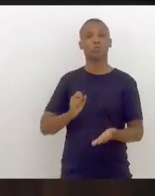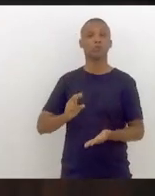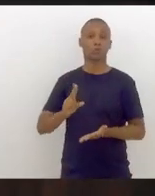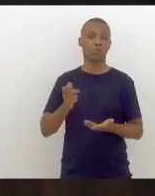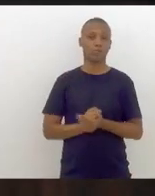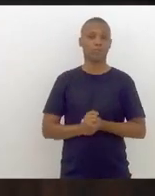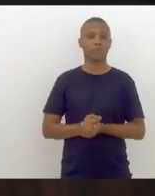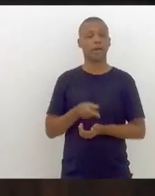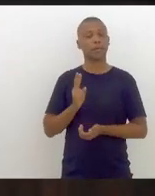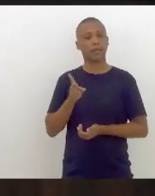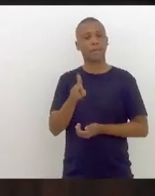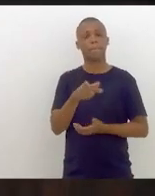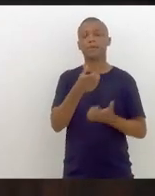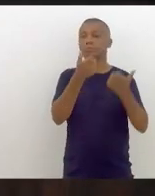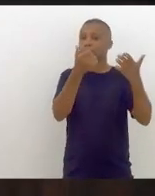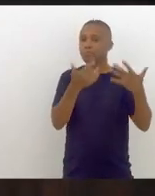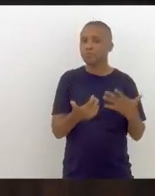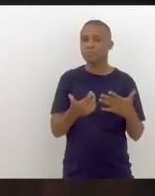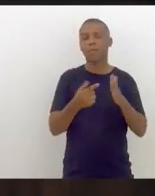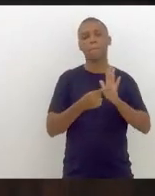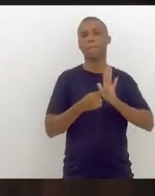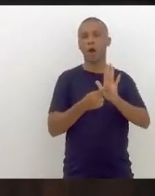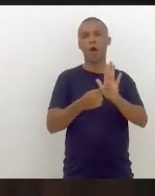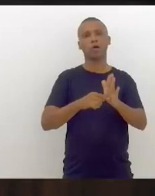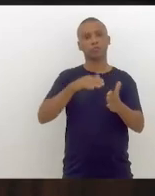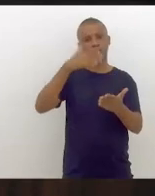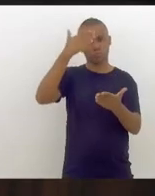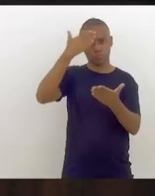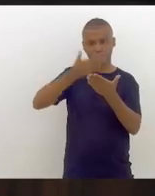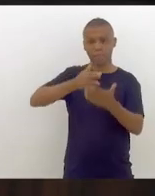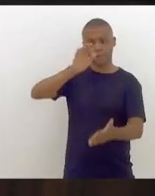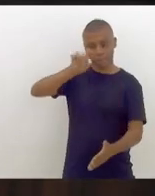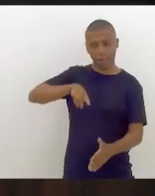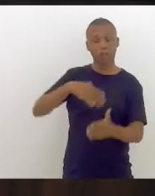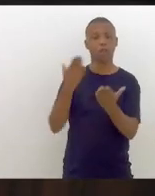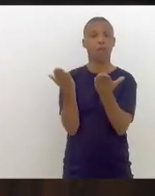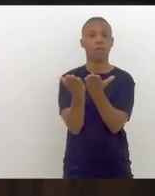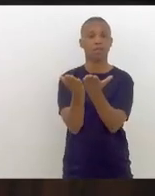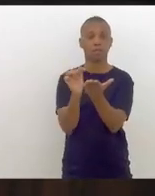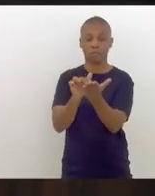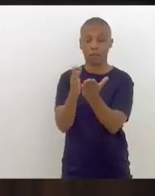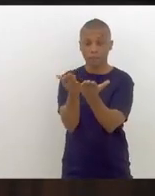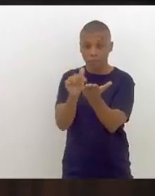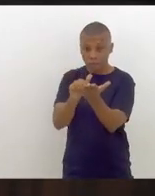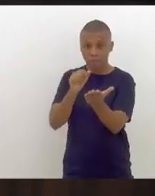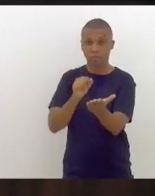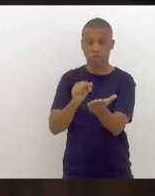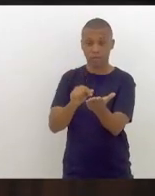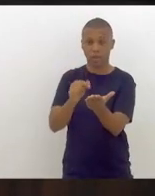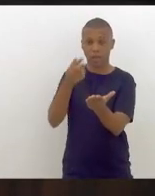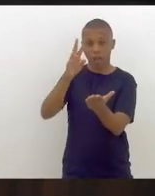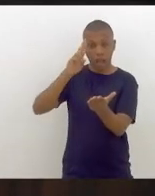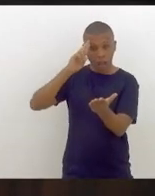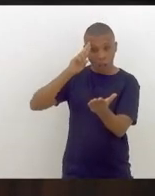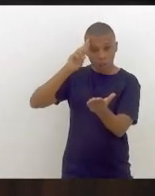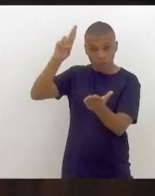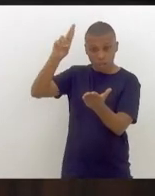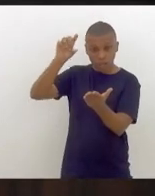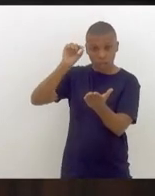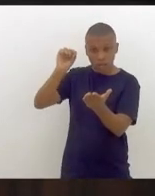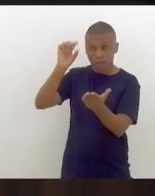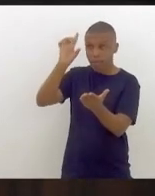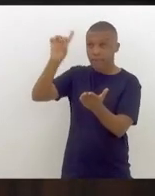declaro para todos que sou Cristã Sou evangélica e a Bíblia diz que não há autoridade que não